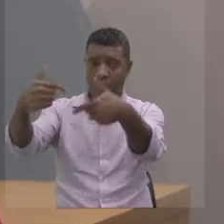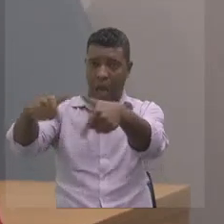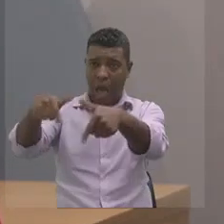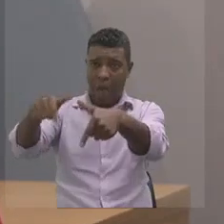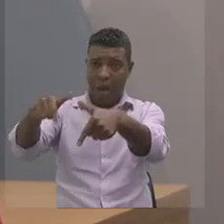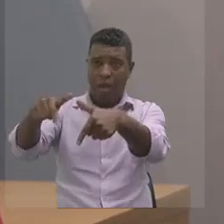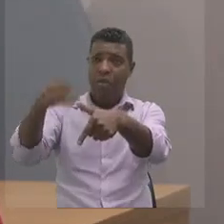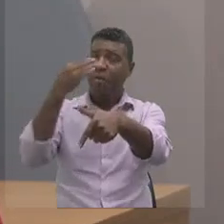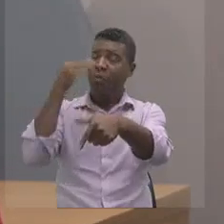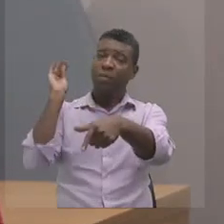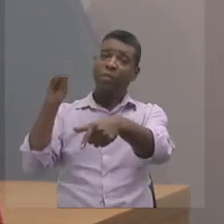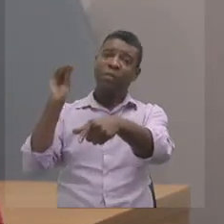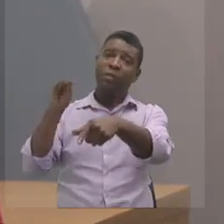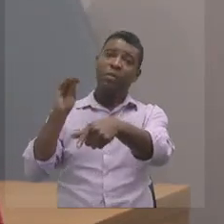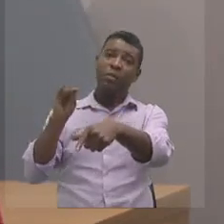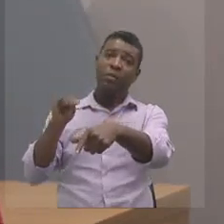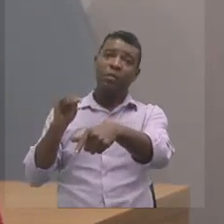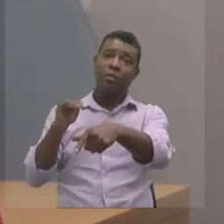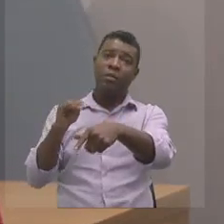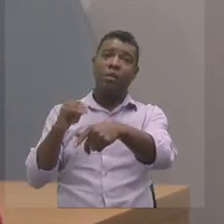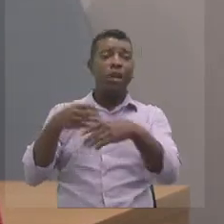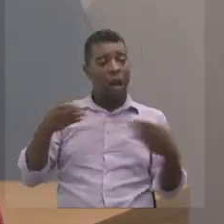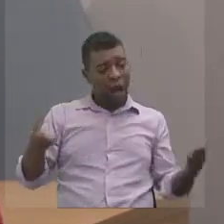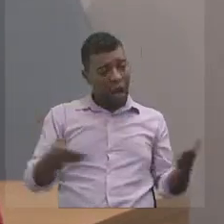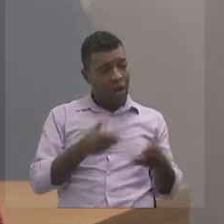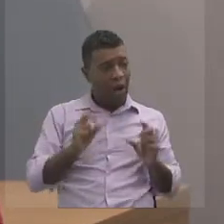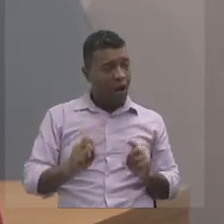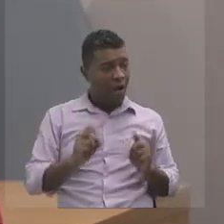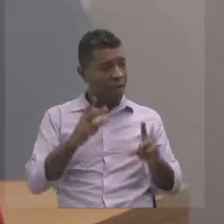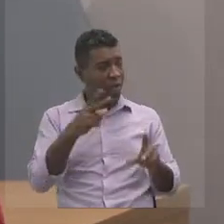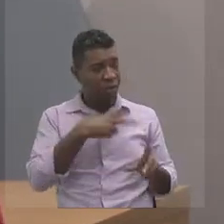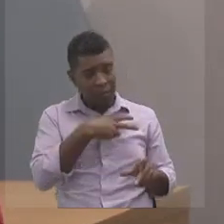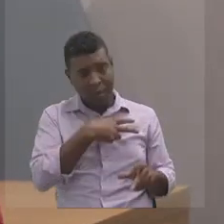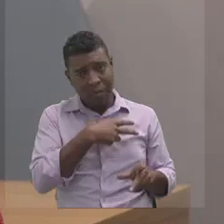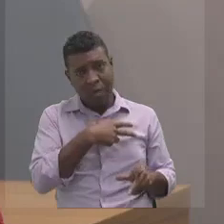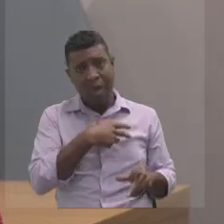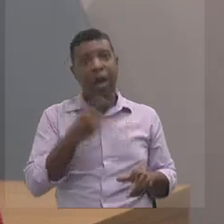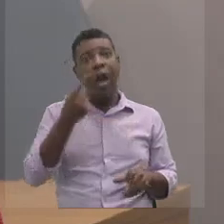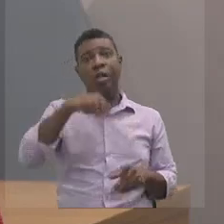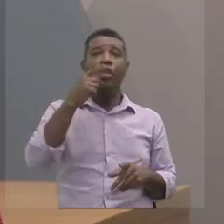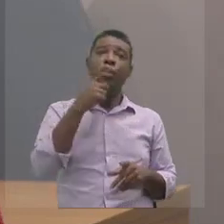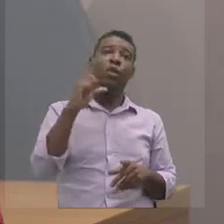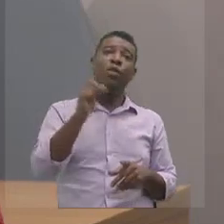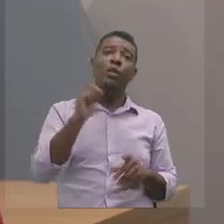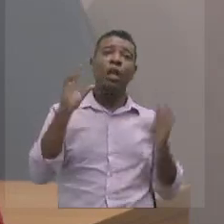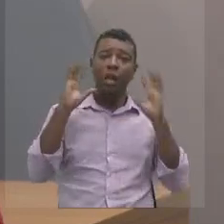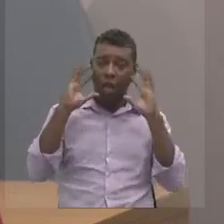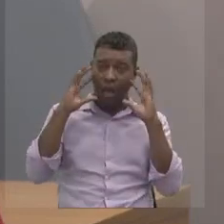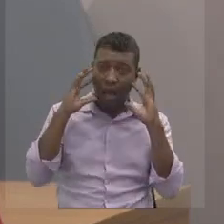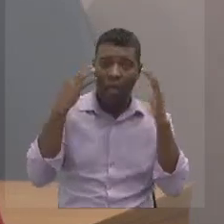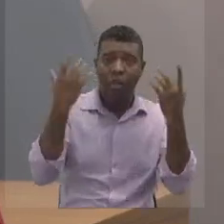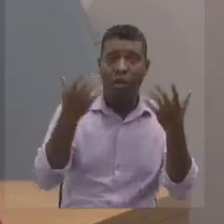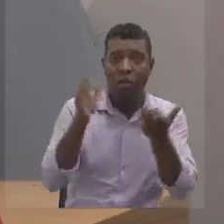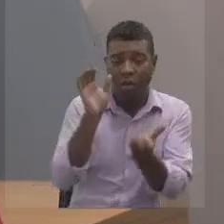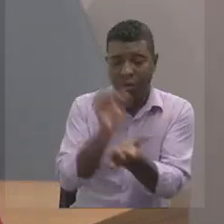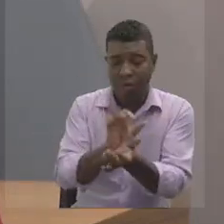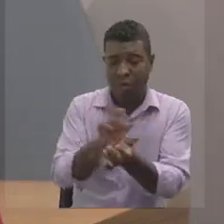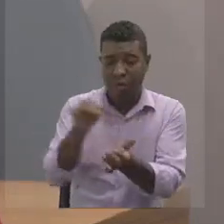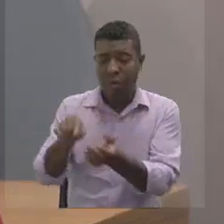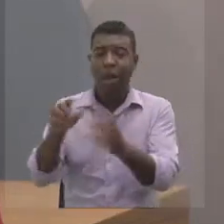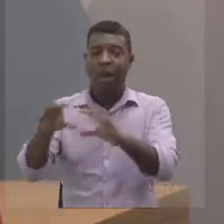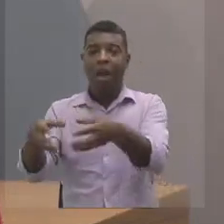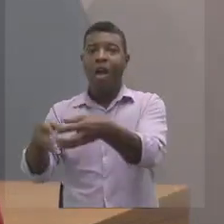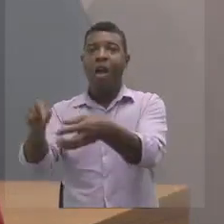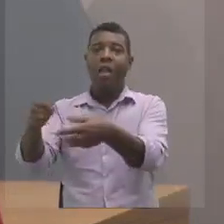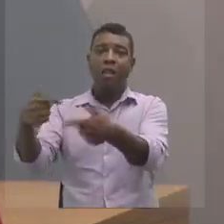do metrô e agora que privatizou a gente não consegue resolver a situação destes trabalhadores que